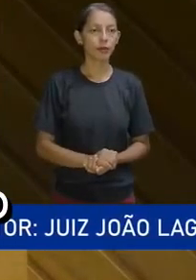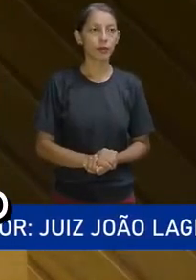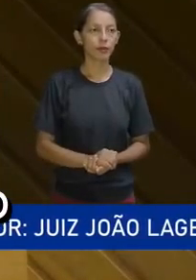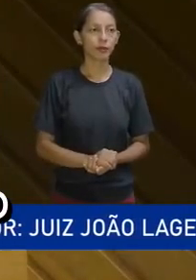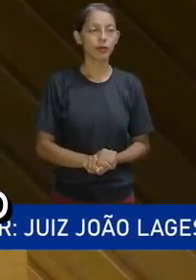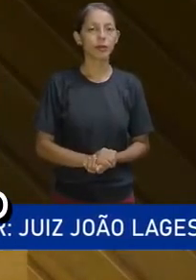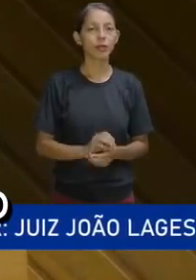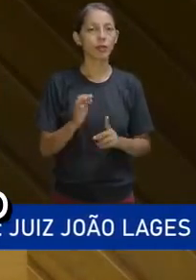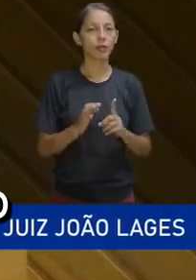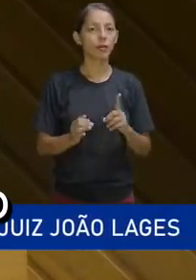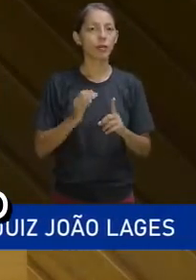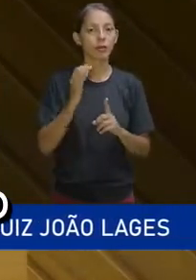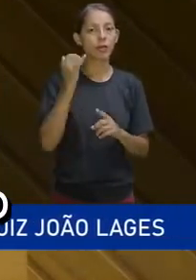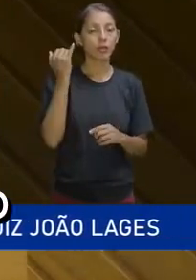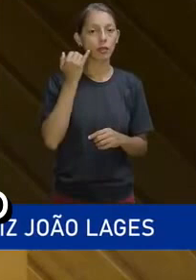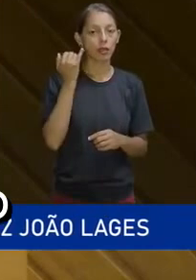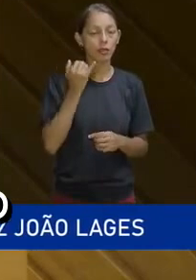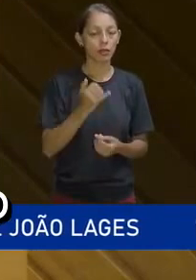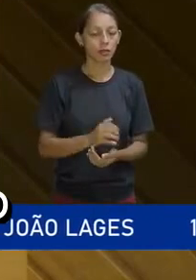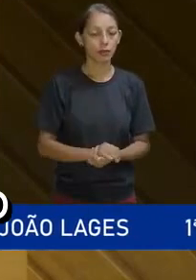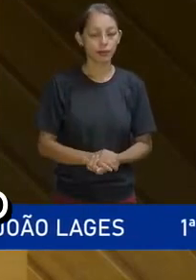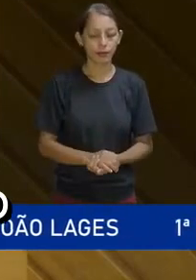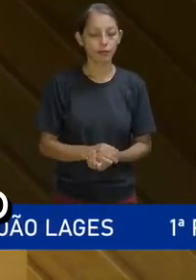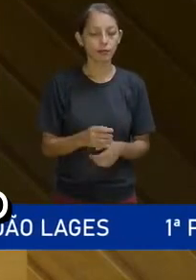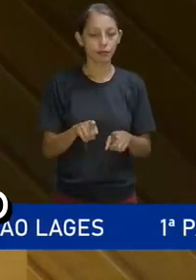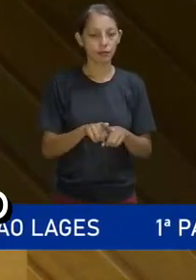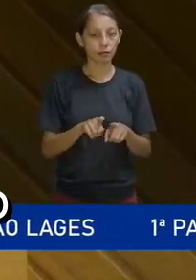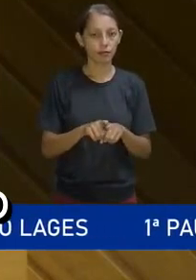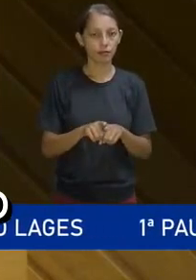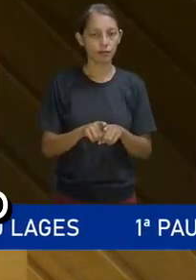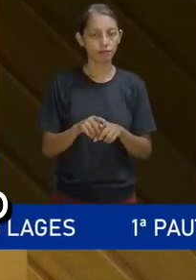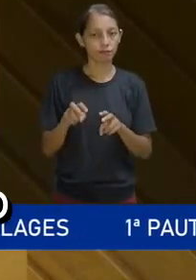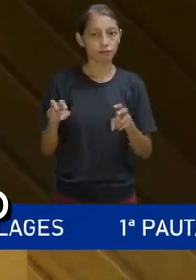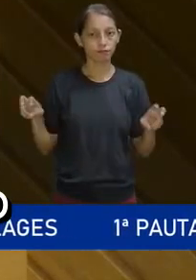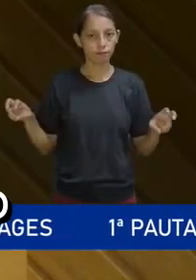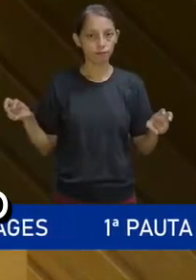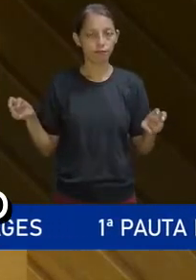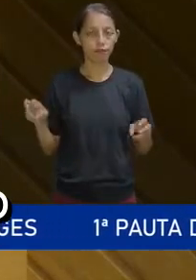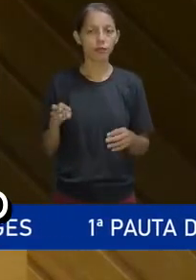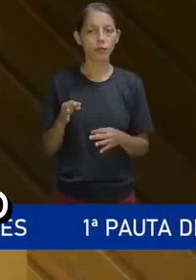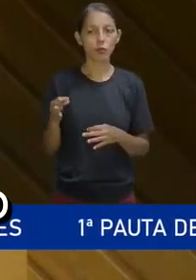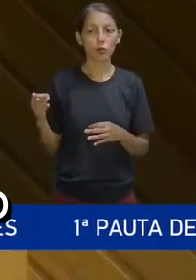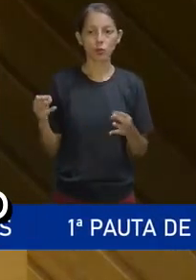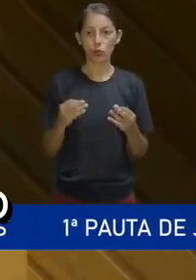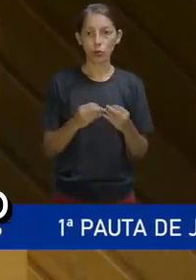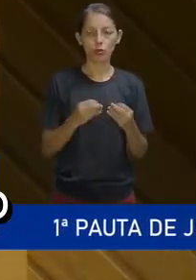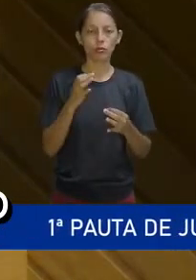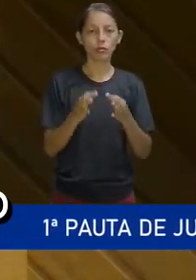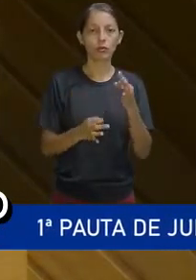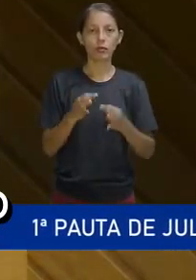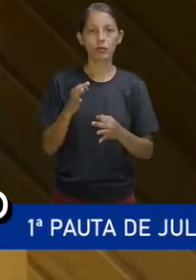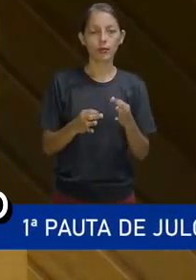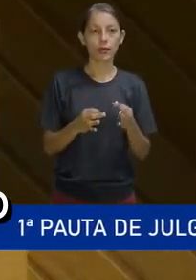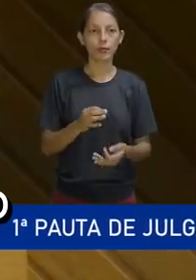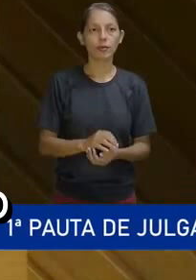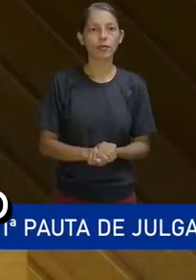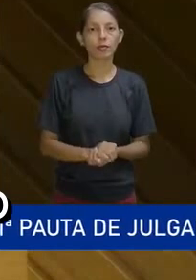advogado tem pele clara, cabelos curtos, grisalhos, juízes aqui presentes, veste toga preta, sobre terno